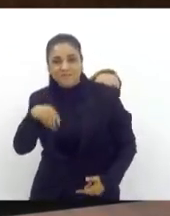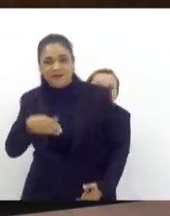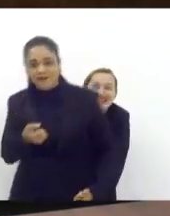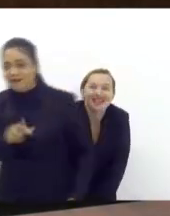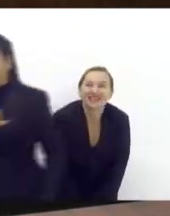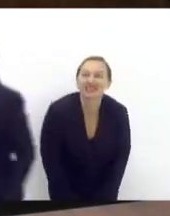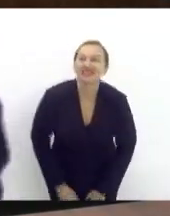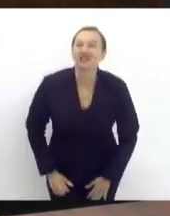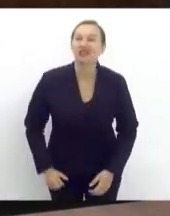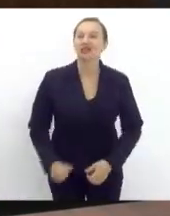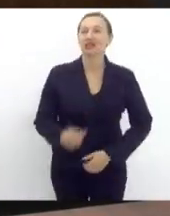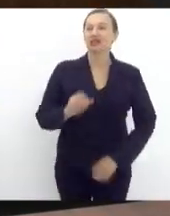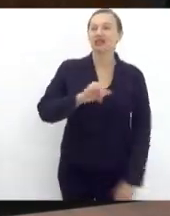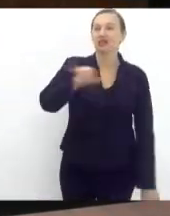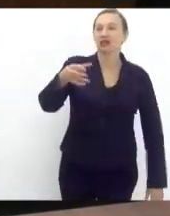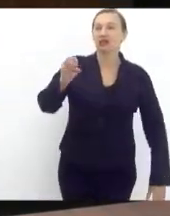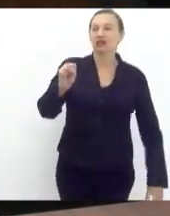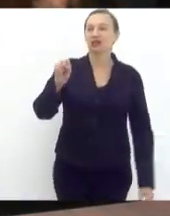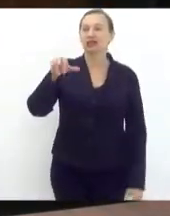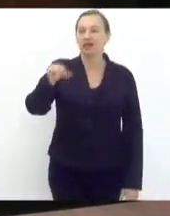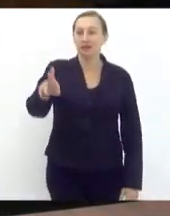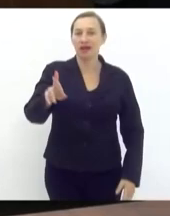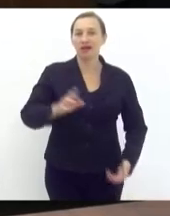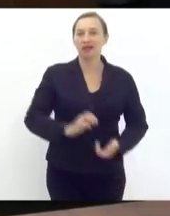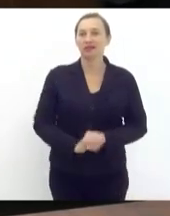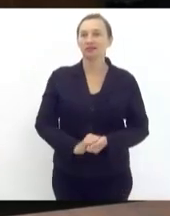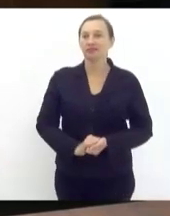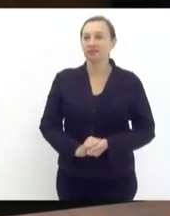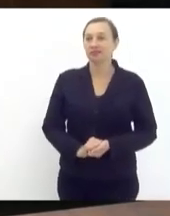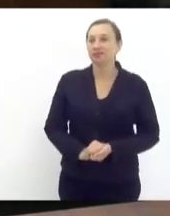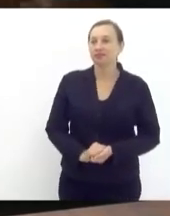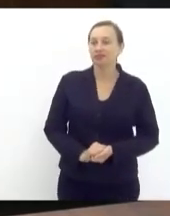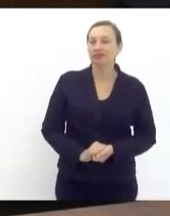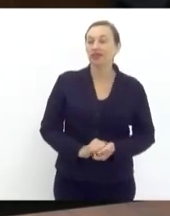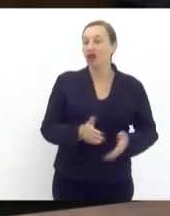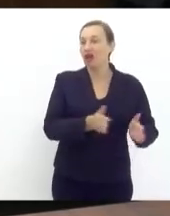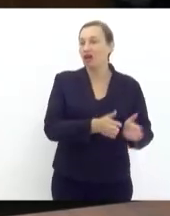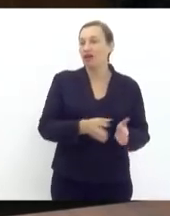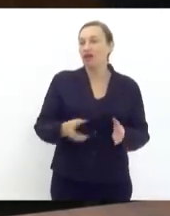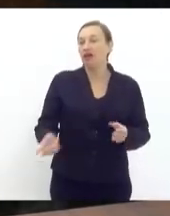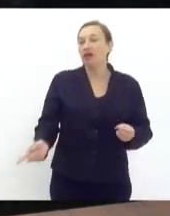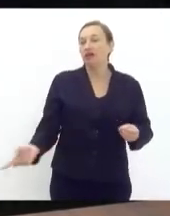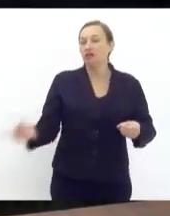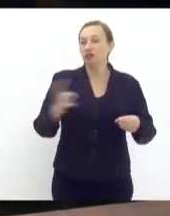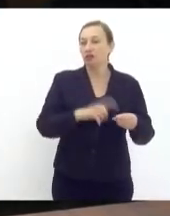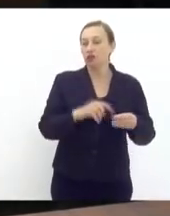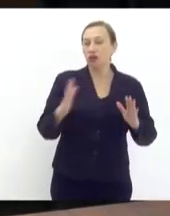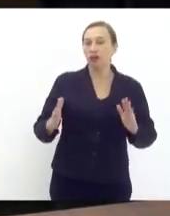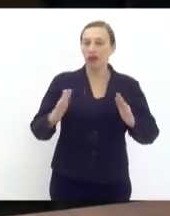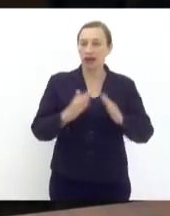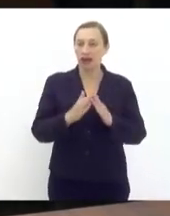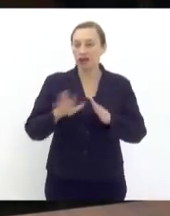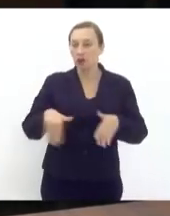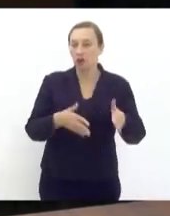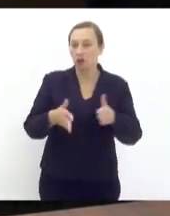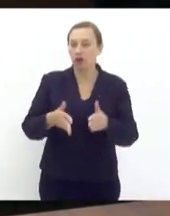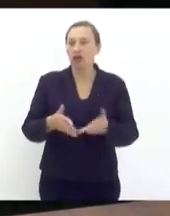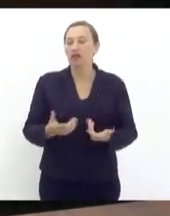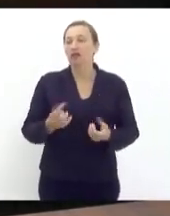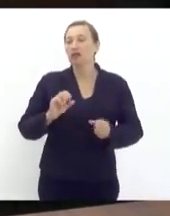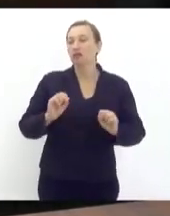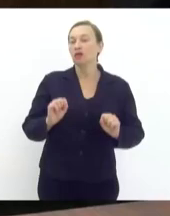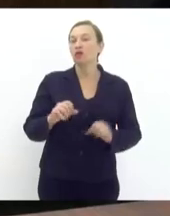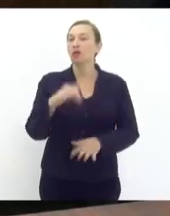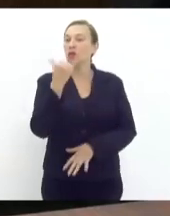é um caminho de cura para a sociedade brasileira é um caminho de volta para casa O parlamento Fluminense se